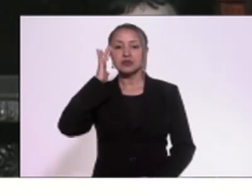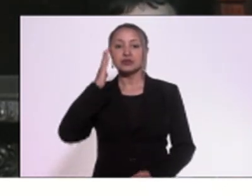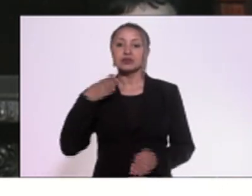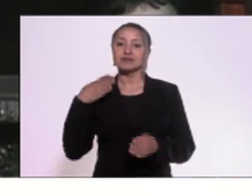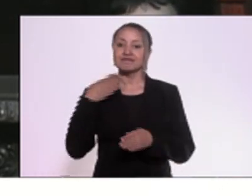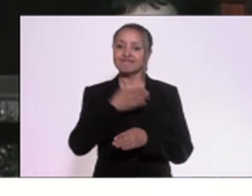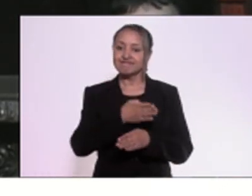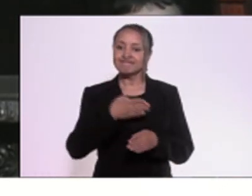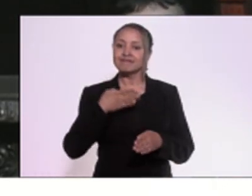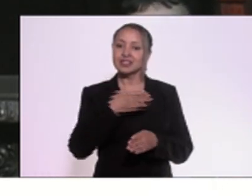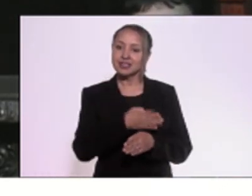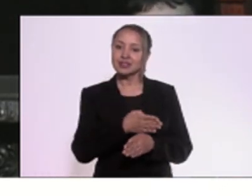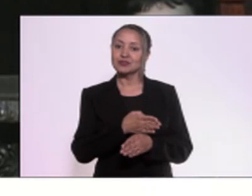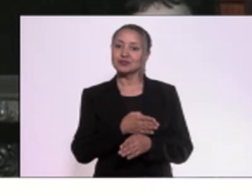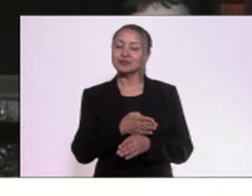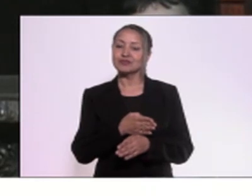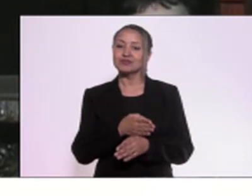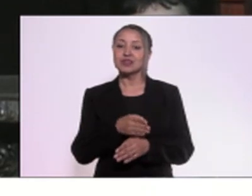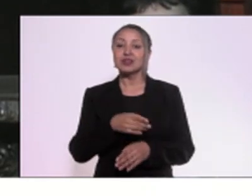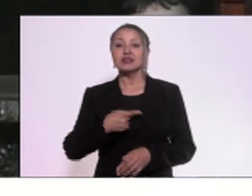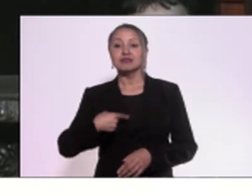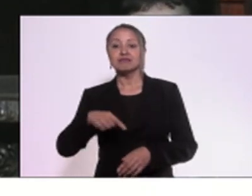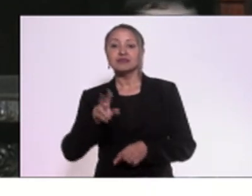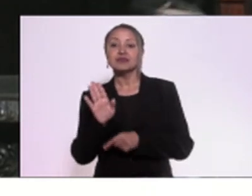certificado de compensação de carbono.